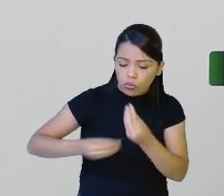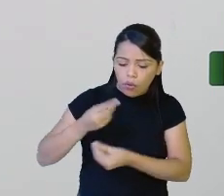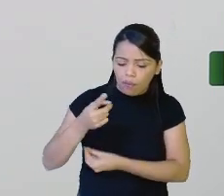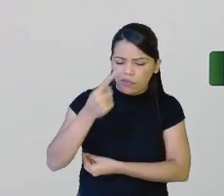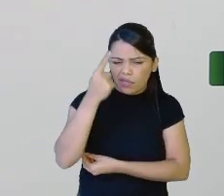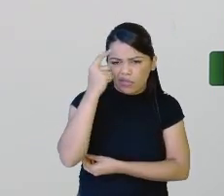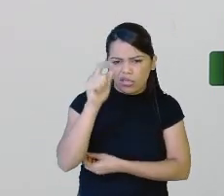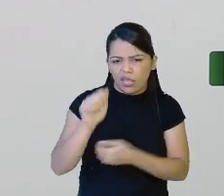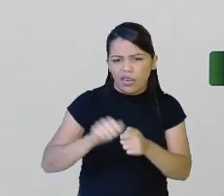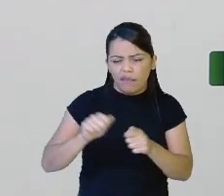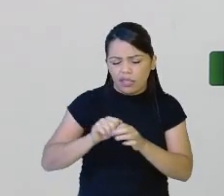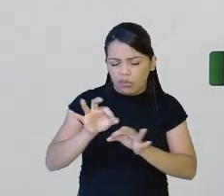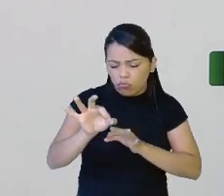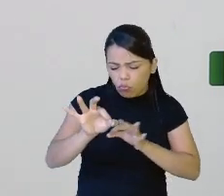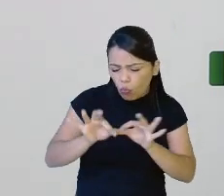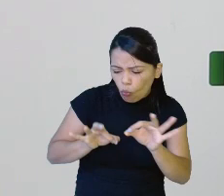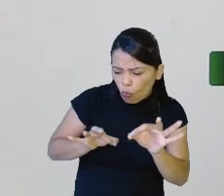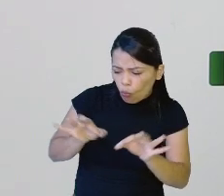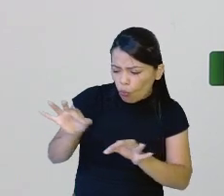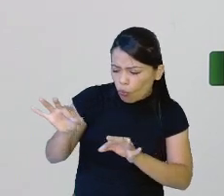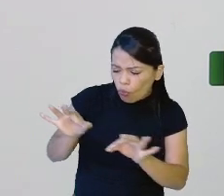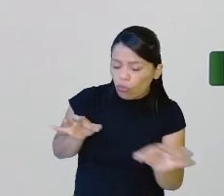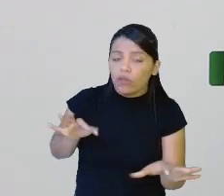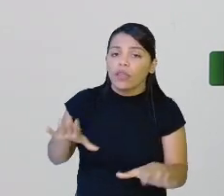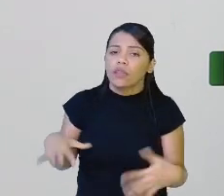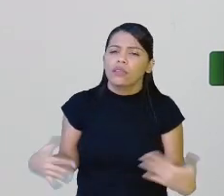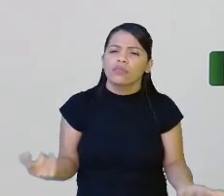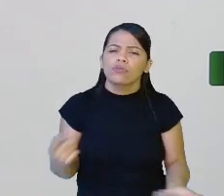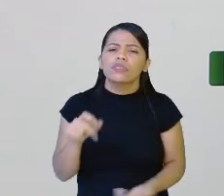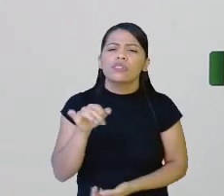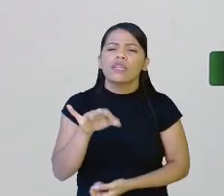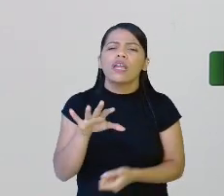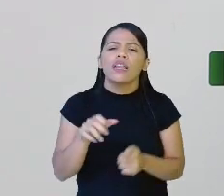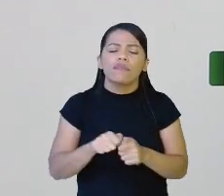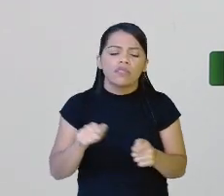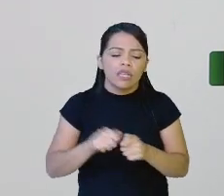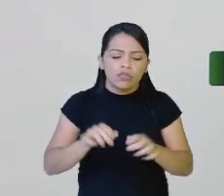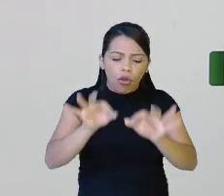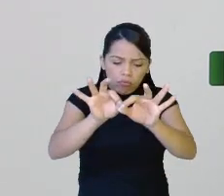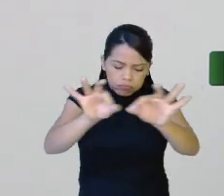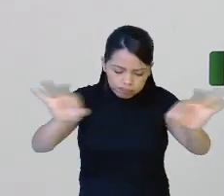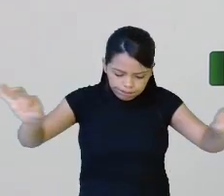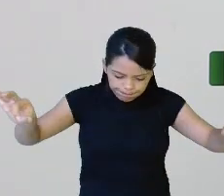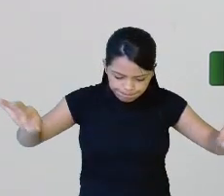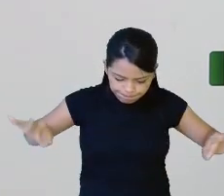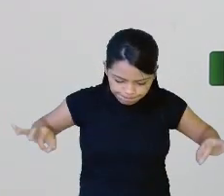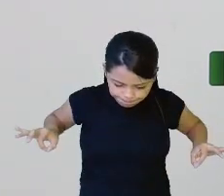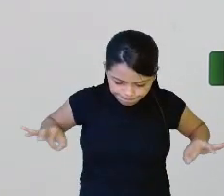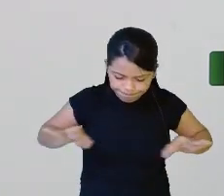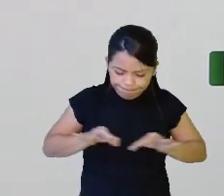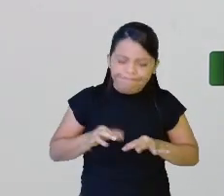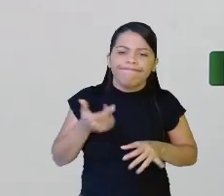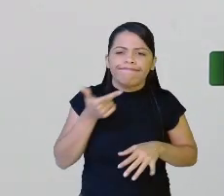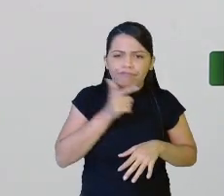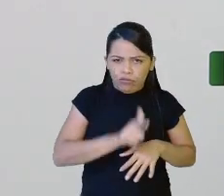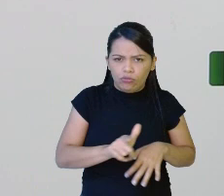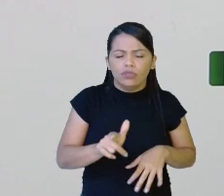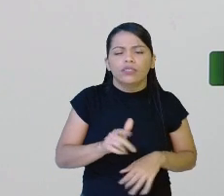essa medição? Será que se ele medisse só a parte de fora, ele conseguiria